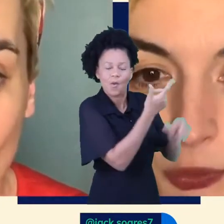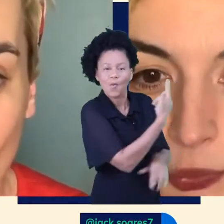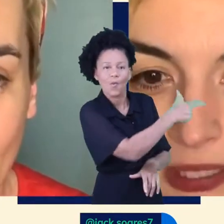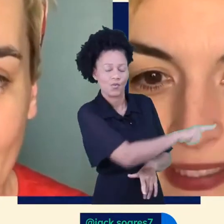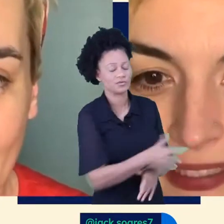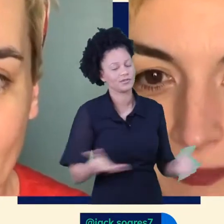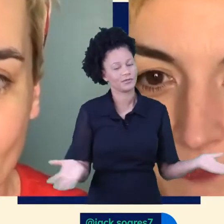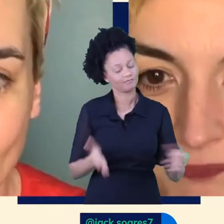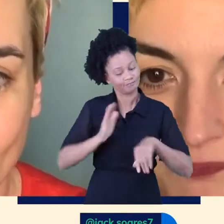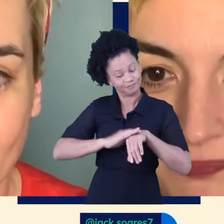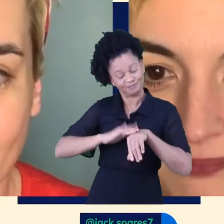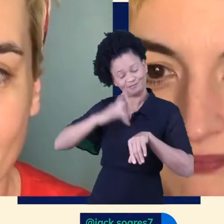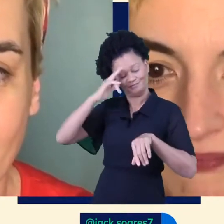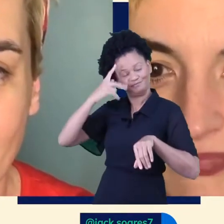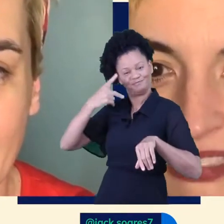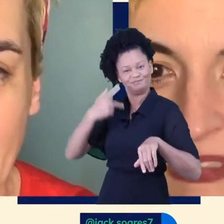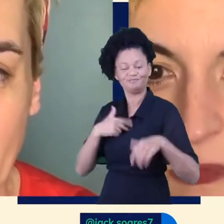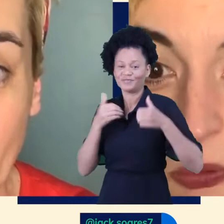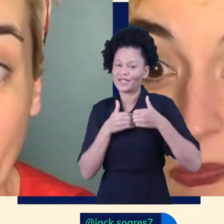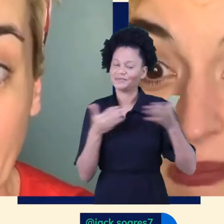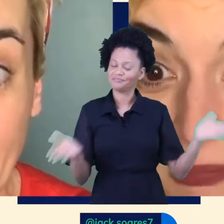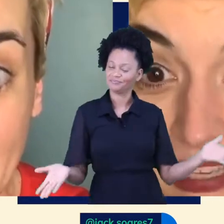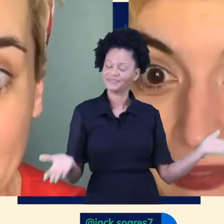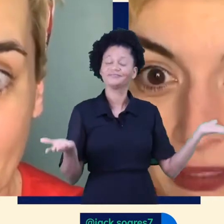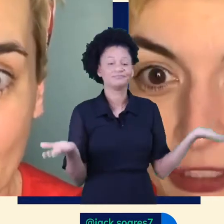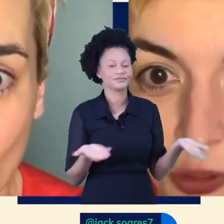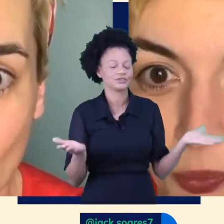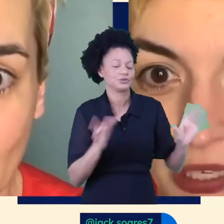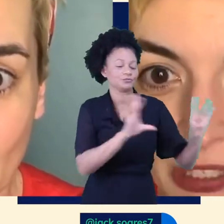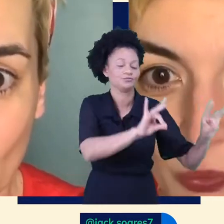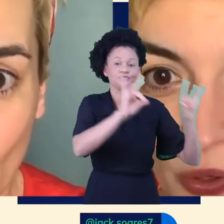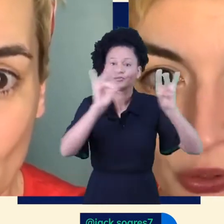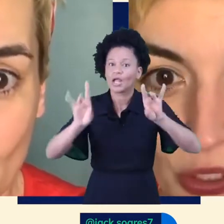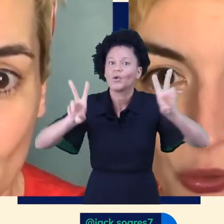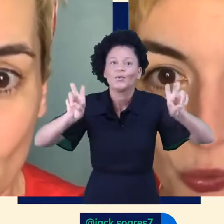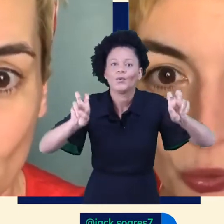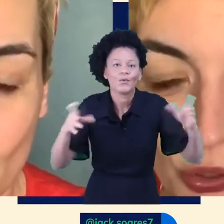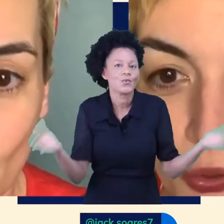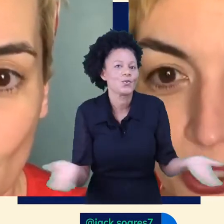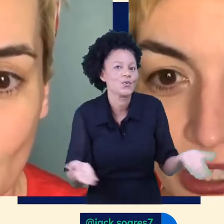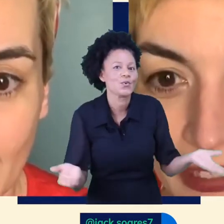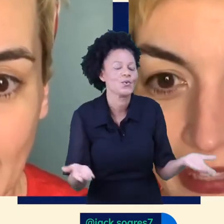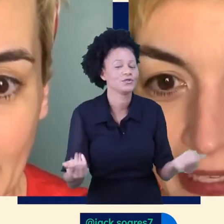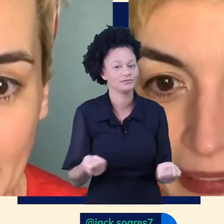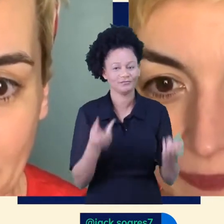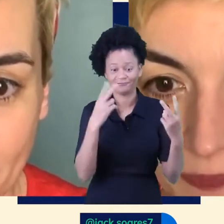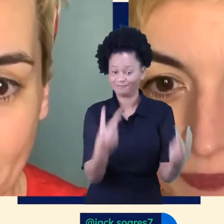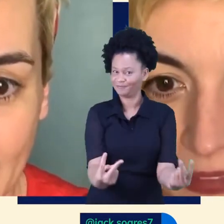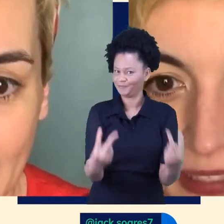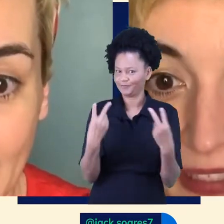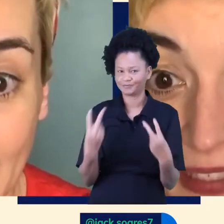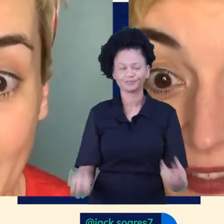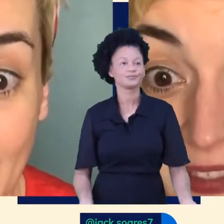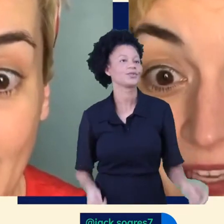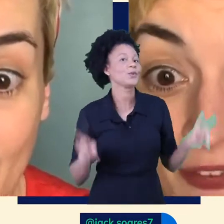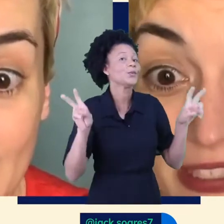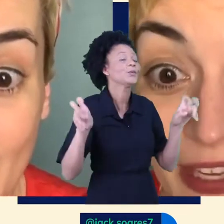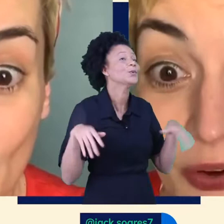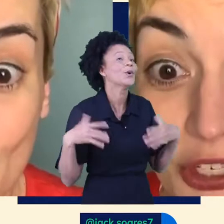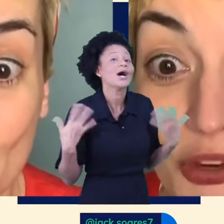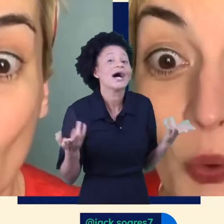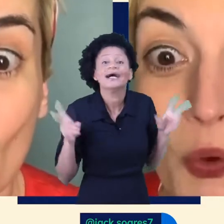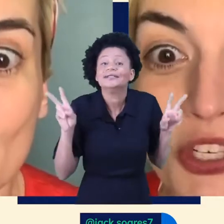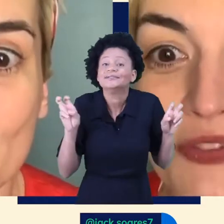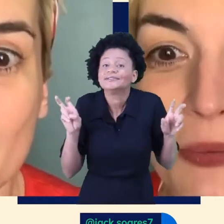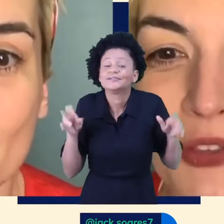a abertura aqui por mim mesma. Deixa eu pôr aqui o nosso assunto de hoje na tela. O que vai